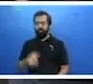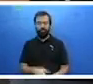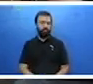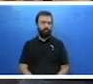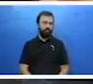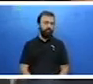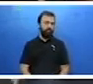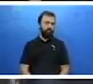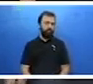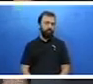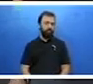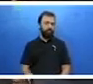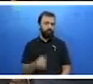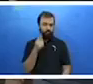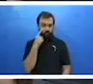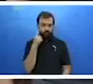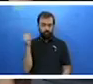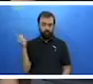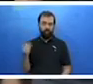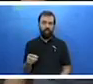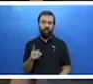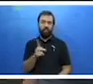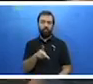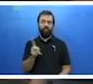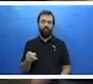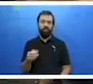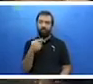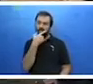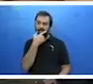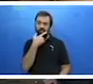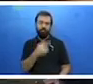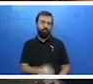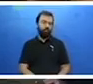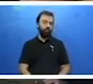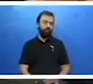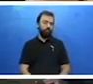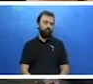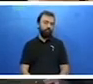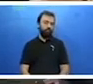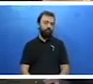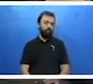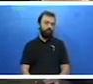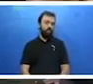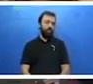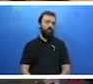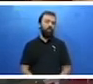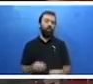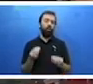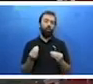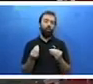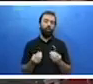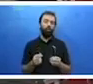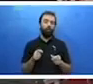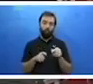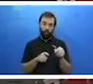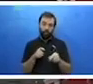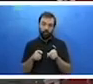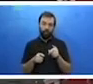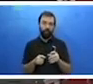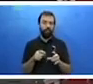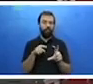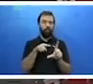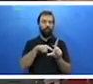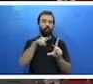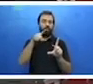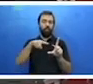maçã? A professora também escolheu maçã. Como que a gente monta um gráfico? Para montar um gráfico é